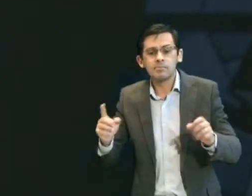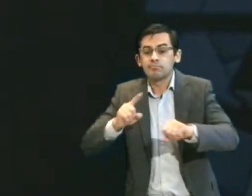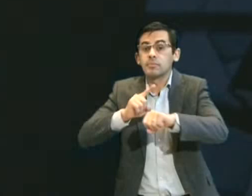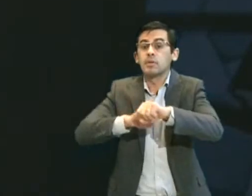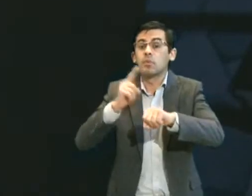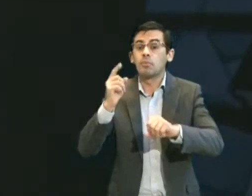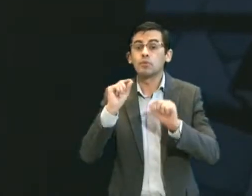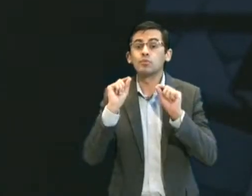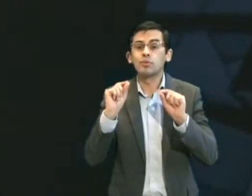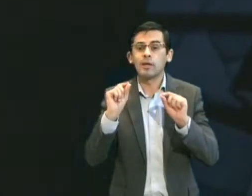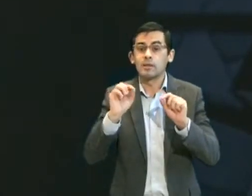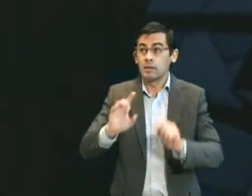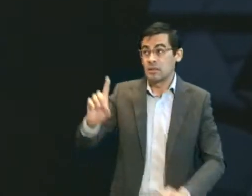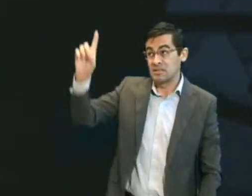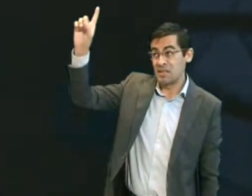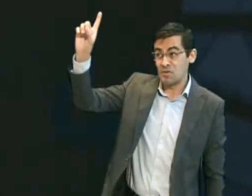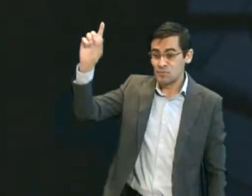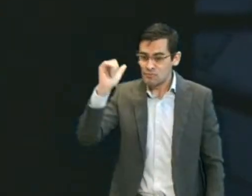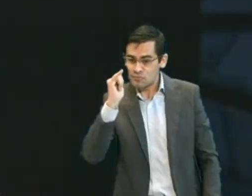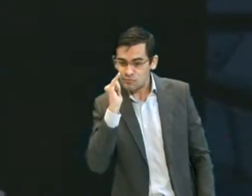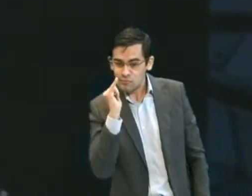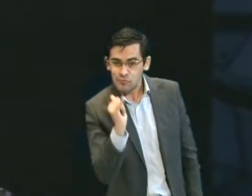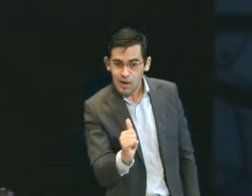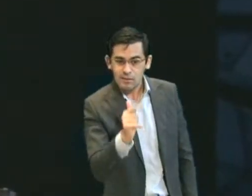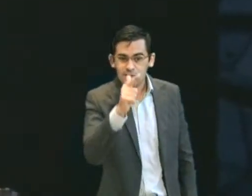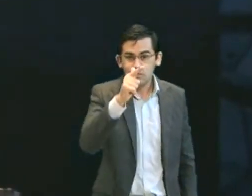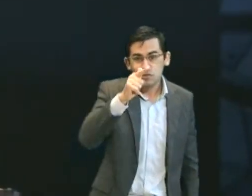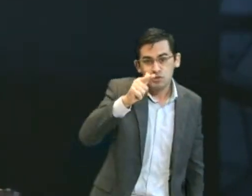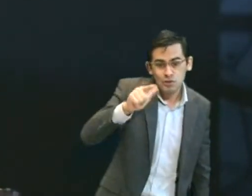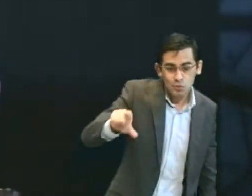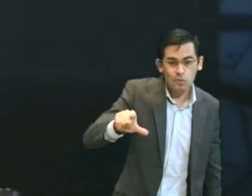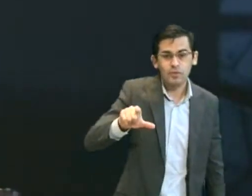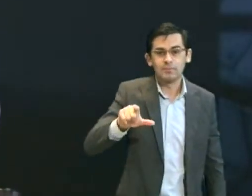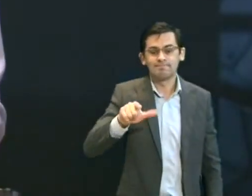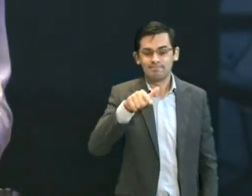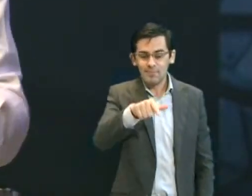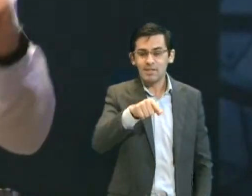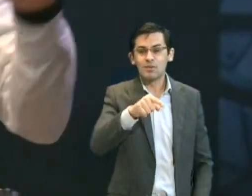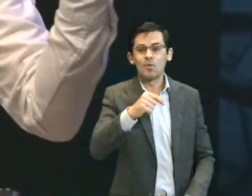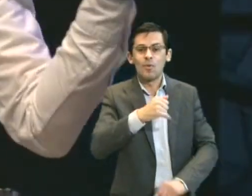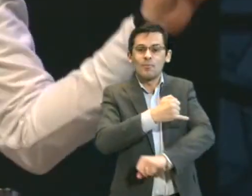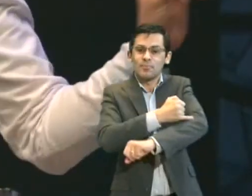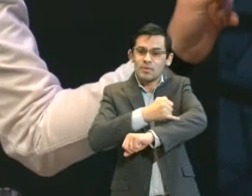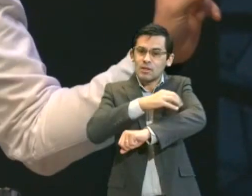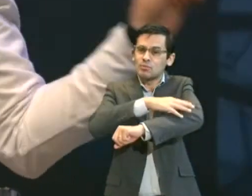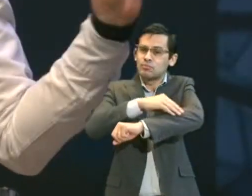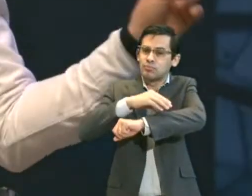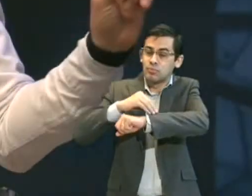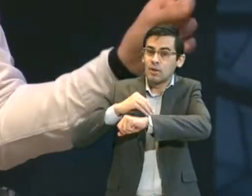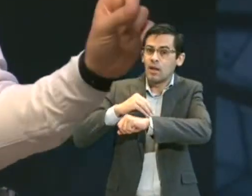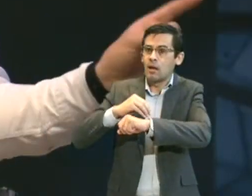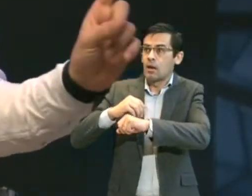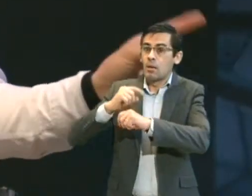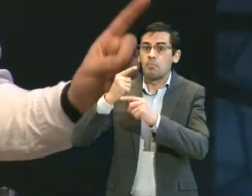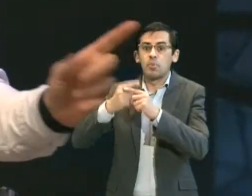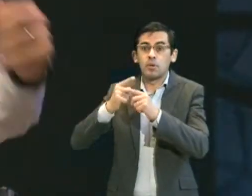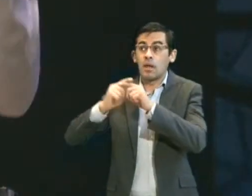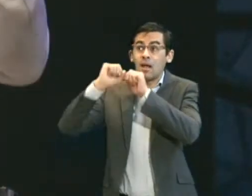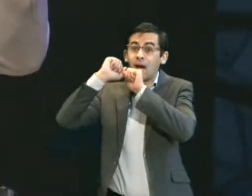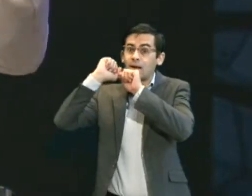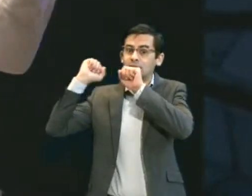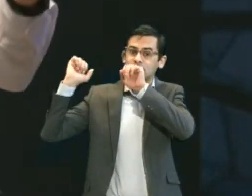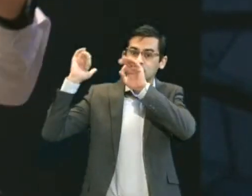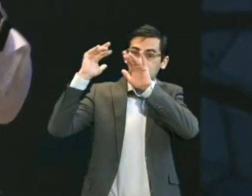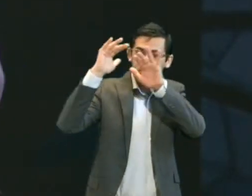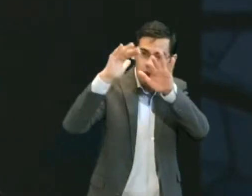momento, Deus fala de novo com ele. as bênçãos que tinham sido liberadas